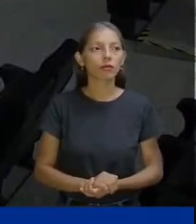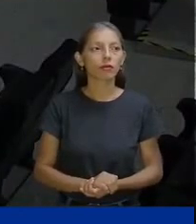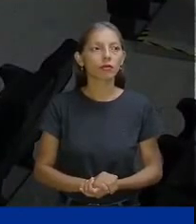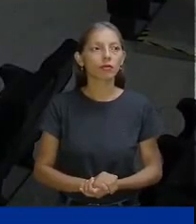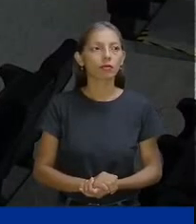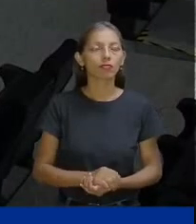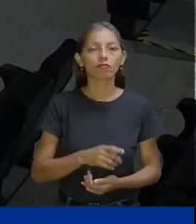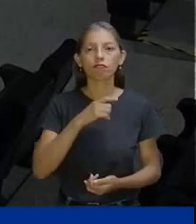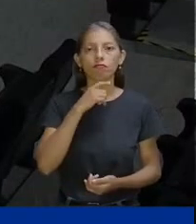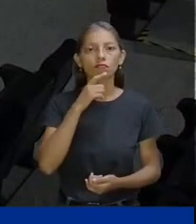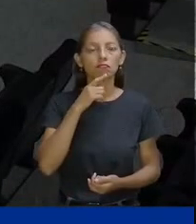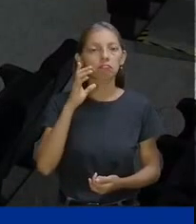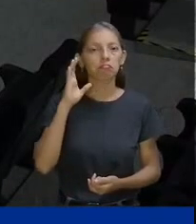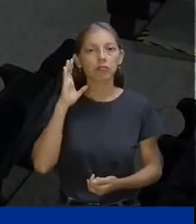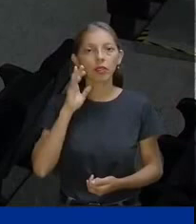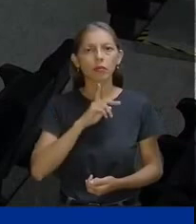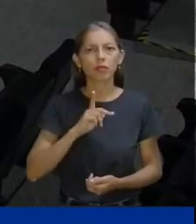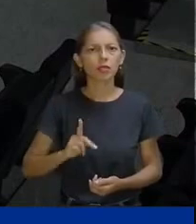presidente.